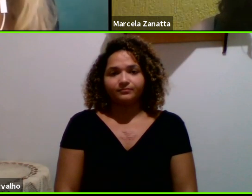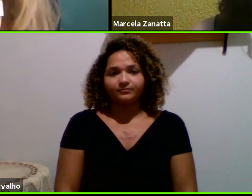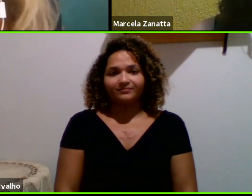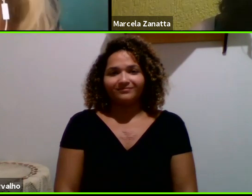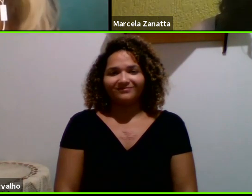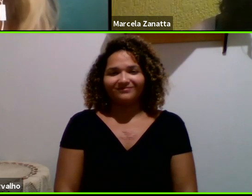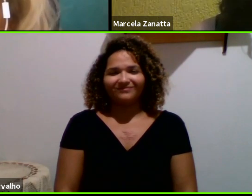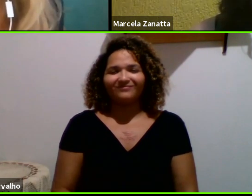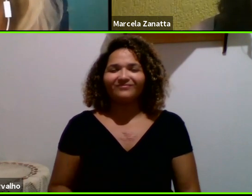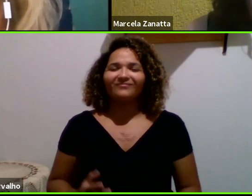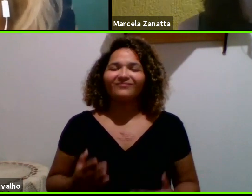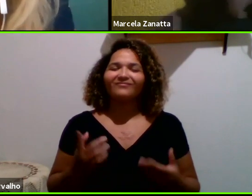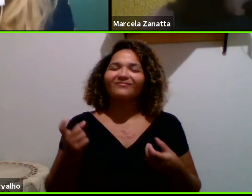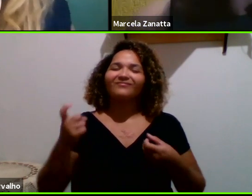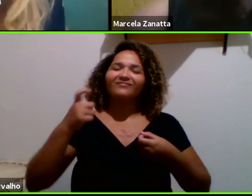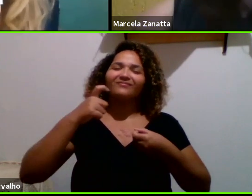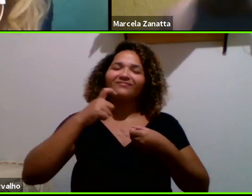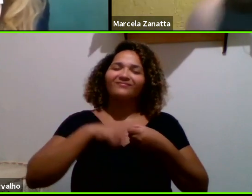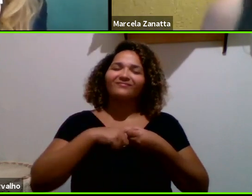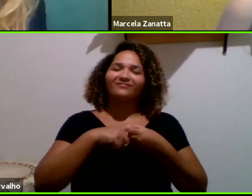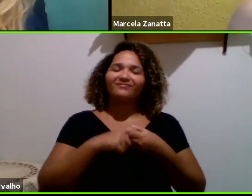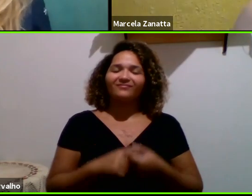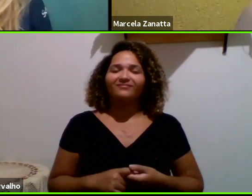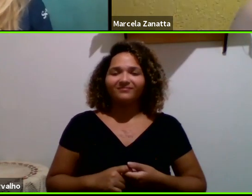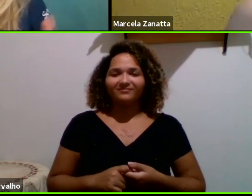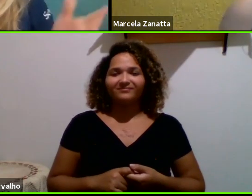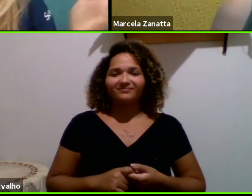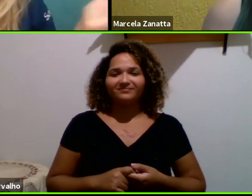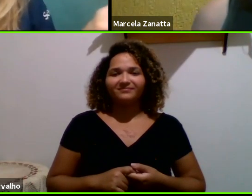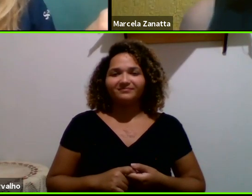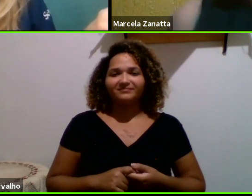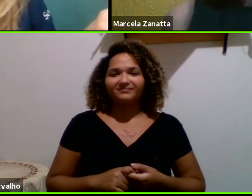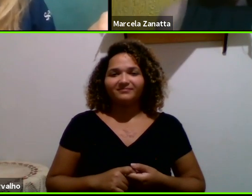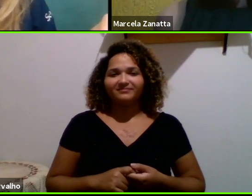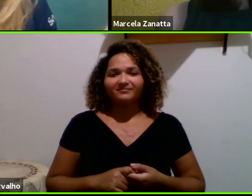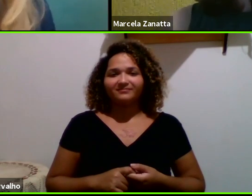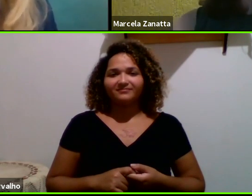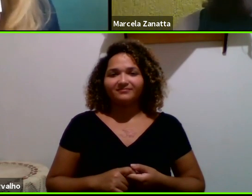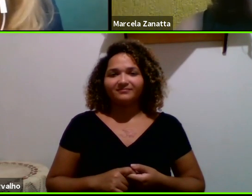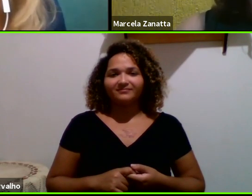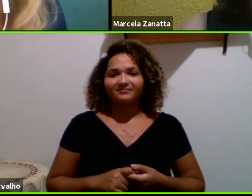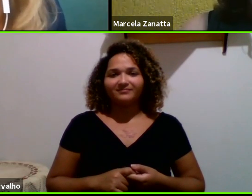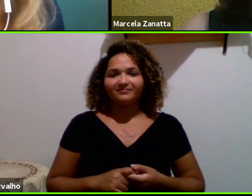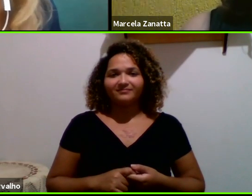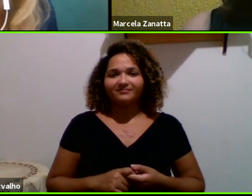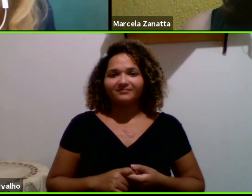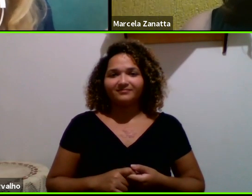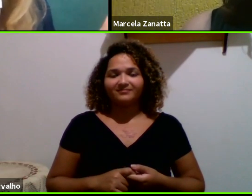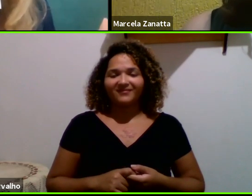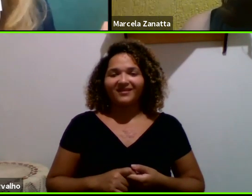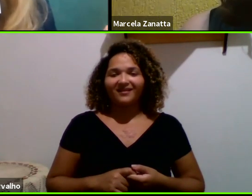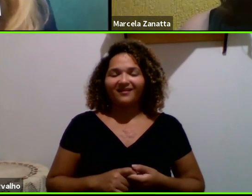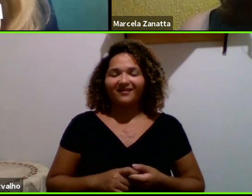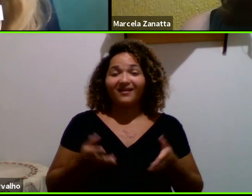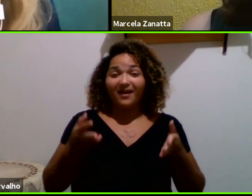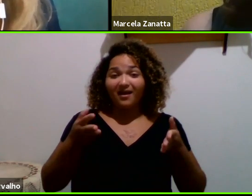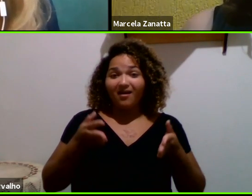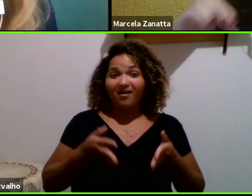Olá, voltamos! A nossa parturiente